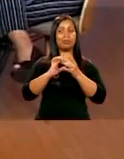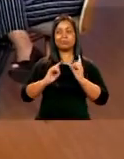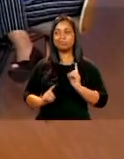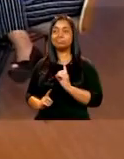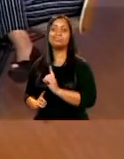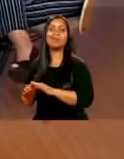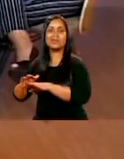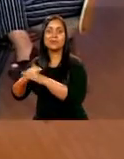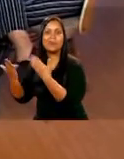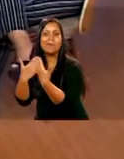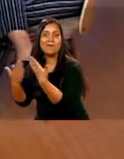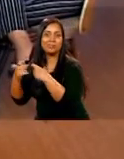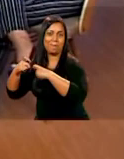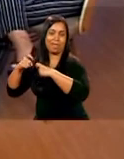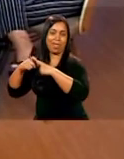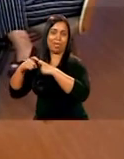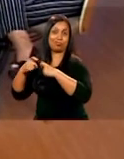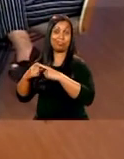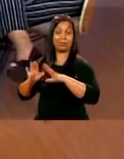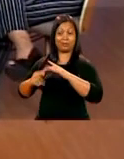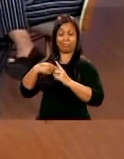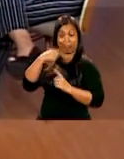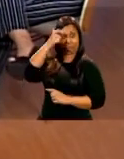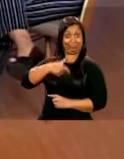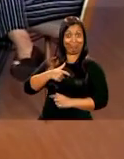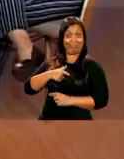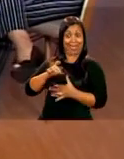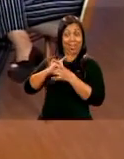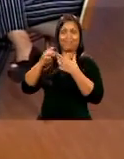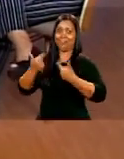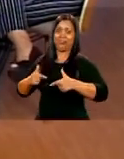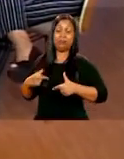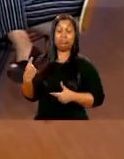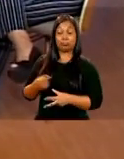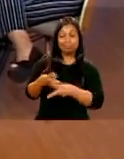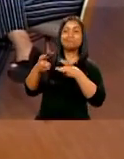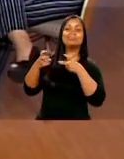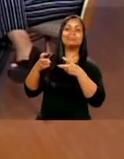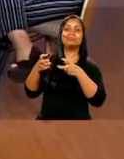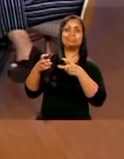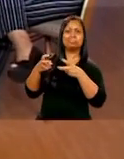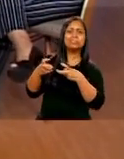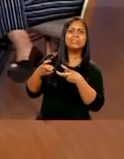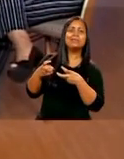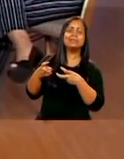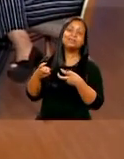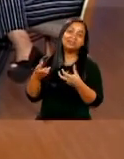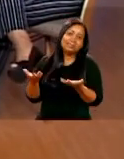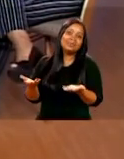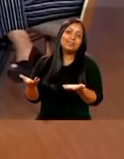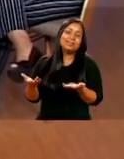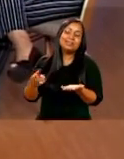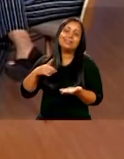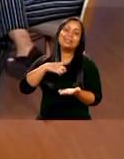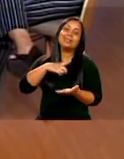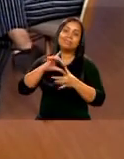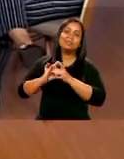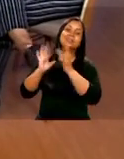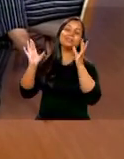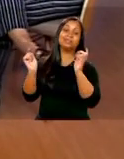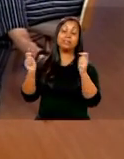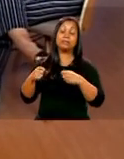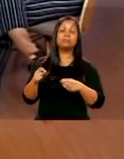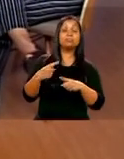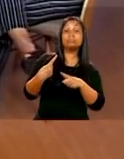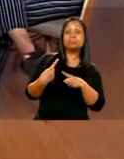essa distância de você, do paciente não ter Sim, essa liberdade. exato. E ali a gente percebe que, pelo menos nesse caso, Sim.